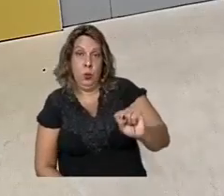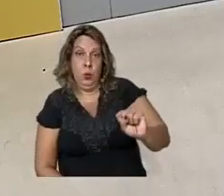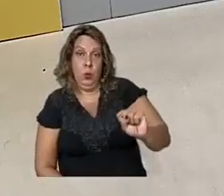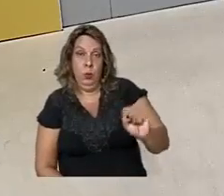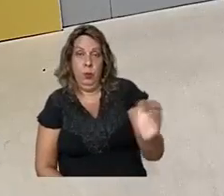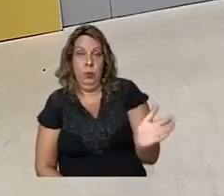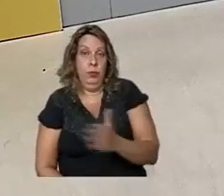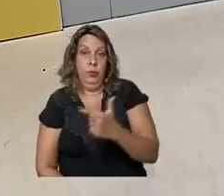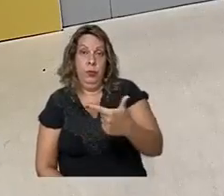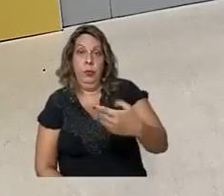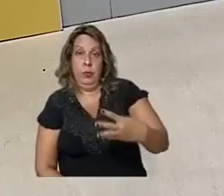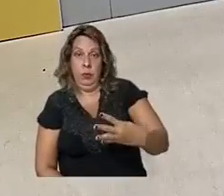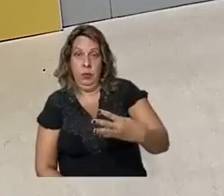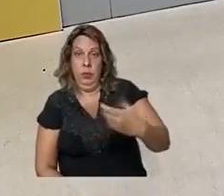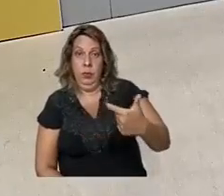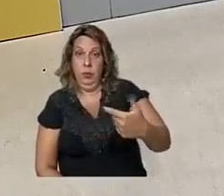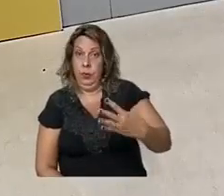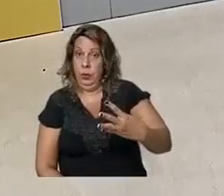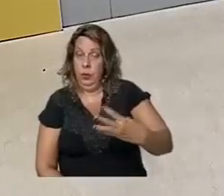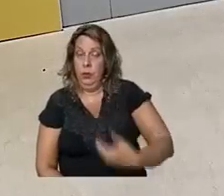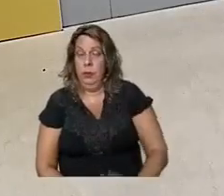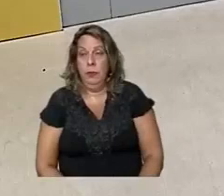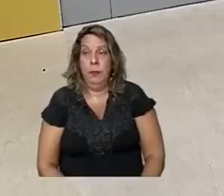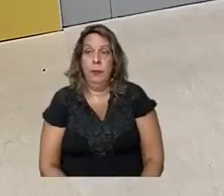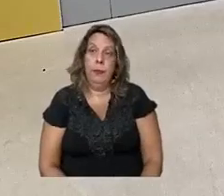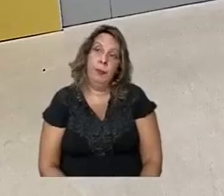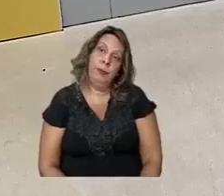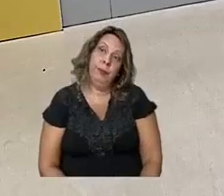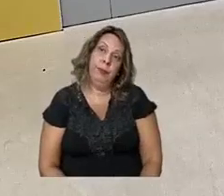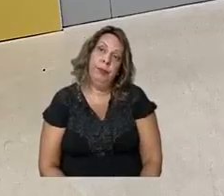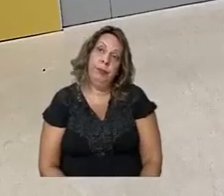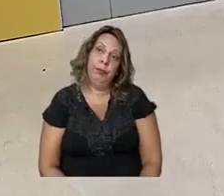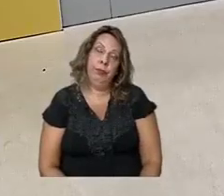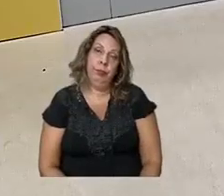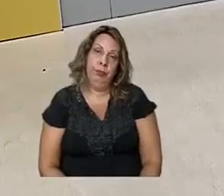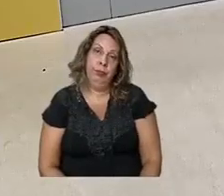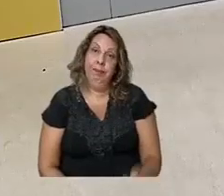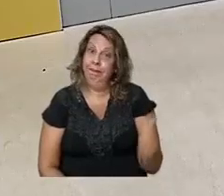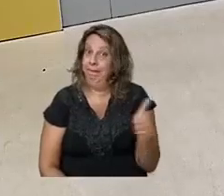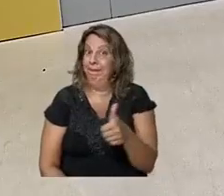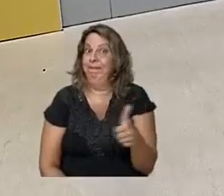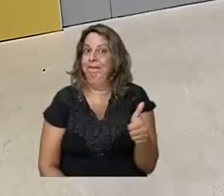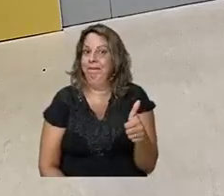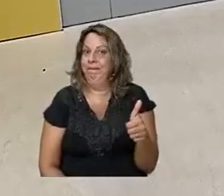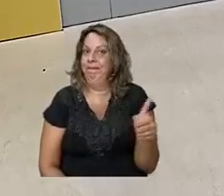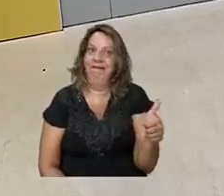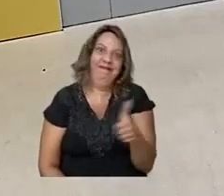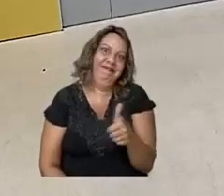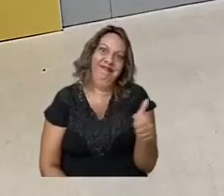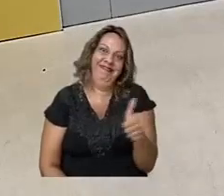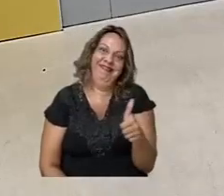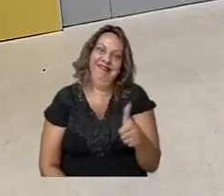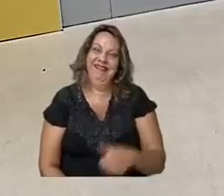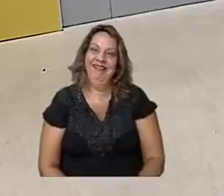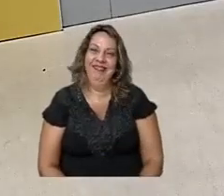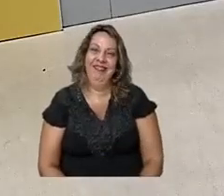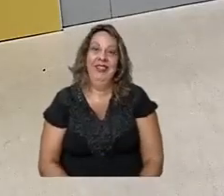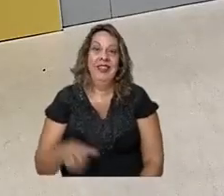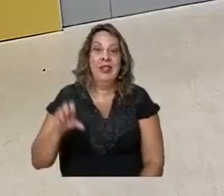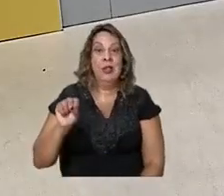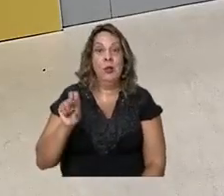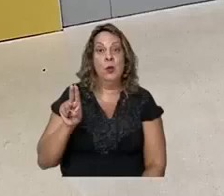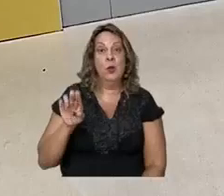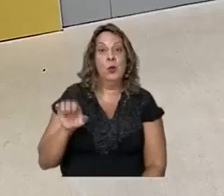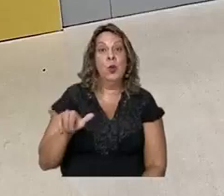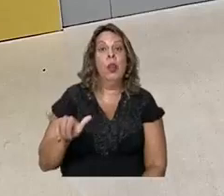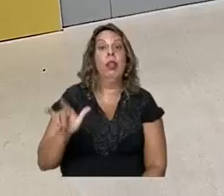24, 24, 24. 24 é a bolinha que eu chamo, marque também número 11, número 11. Sueli em